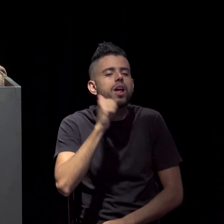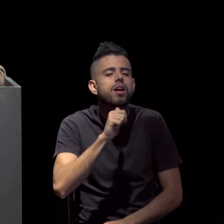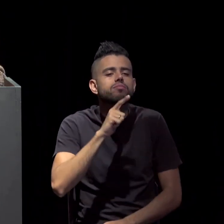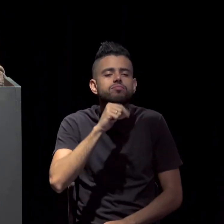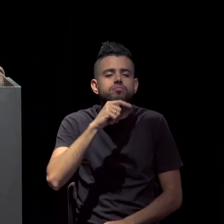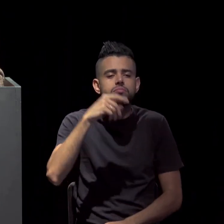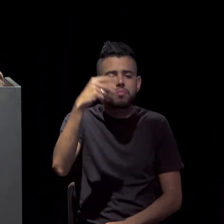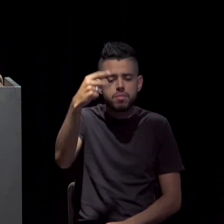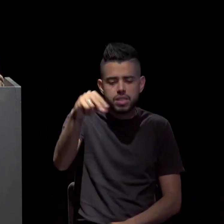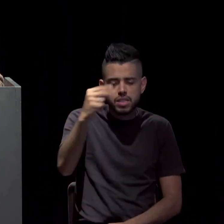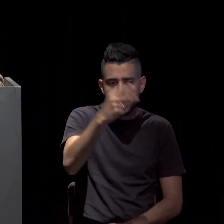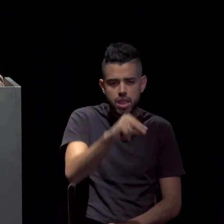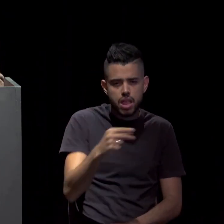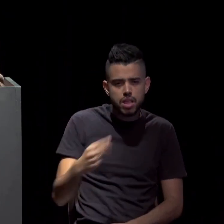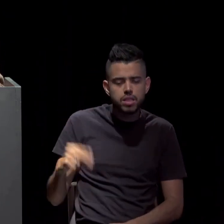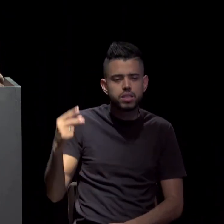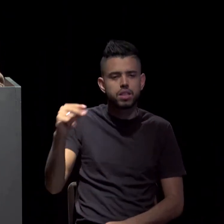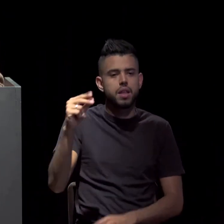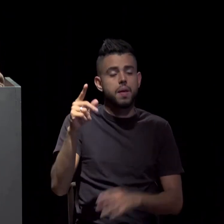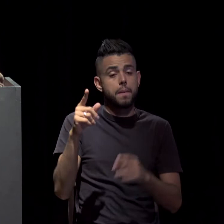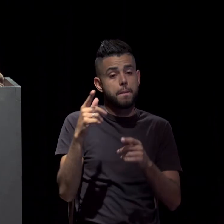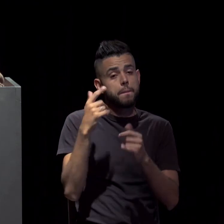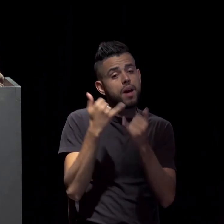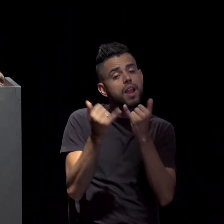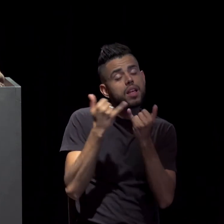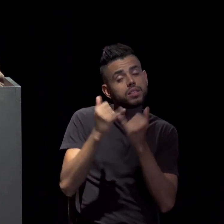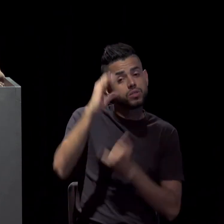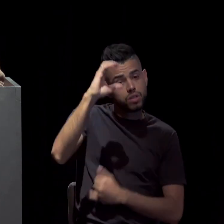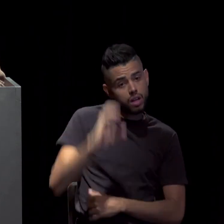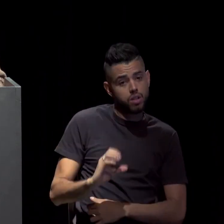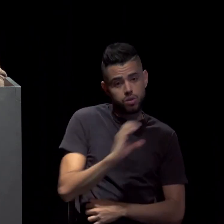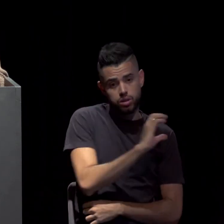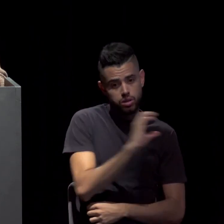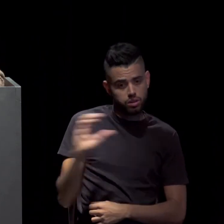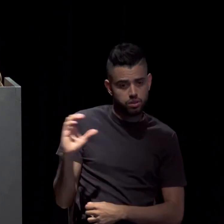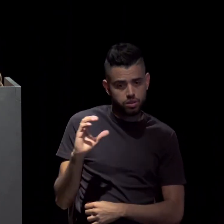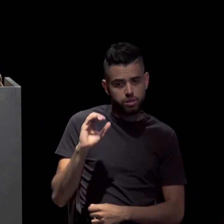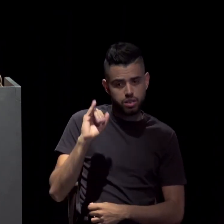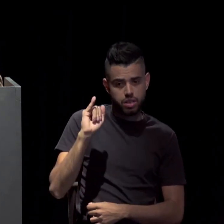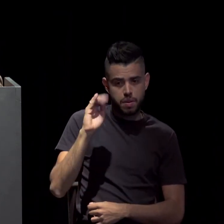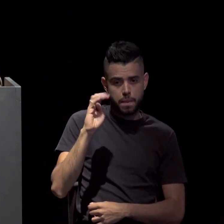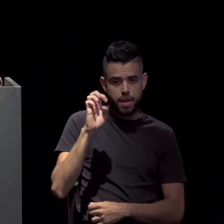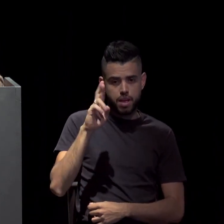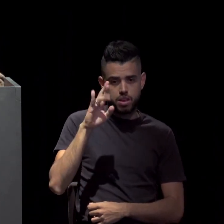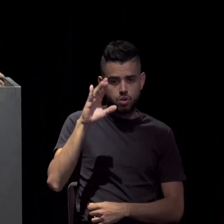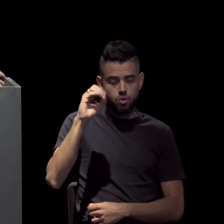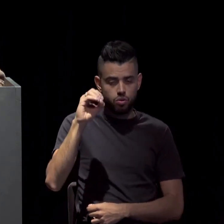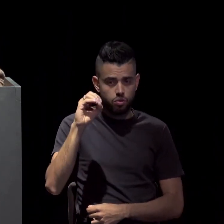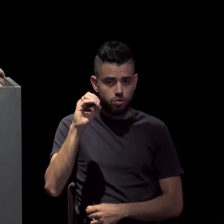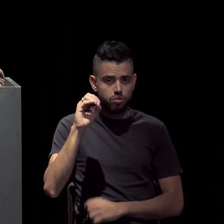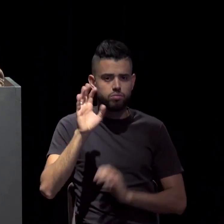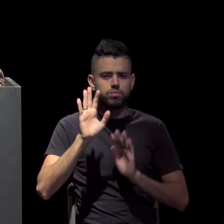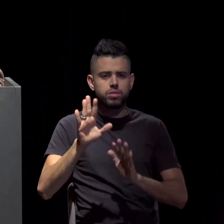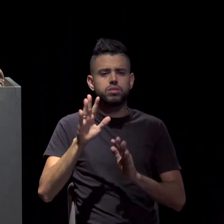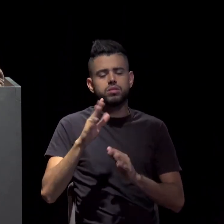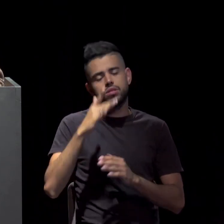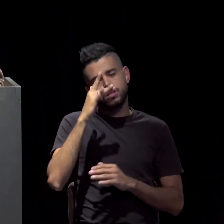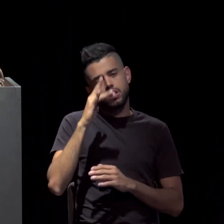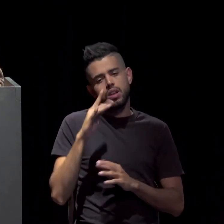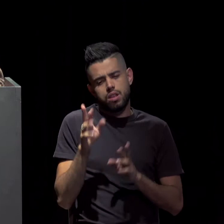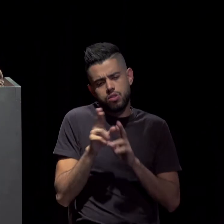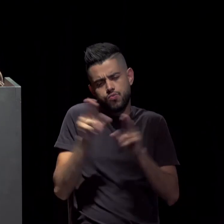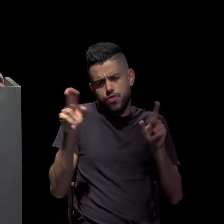muito vinculadas ao catolicismo ibérico. Portanto, não há uma distinção específica de etnia para quem pratica as